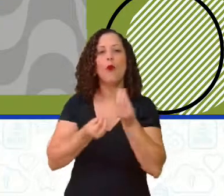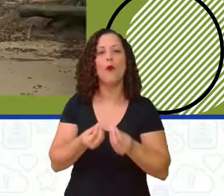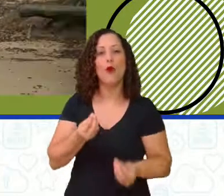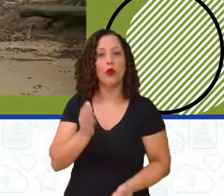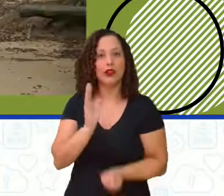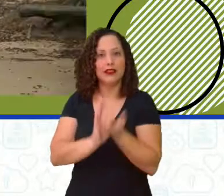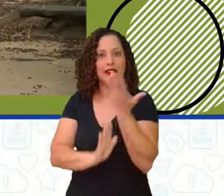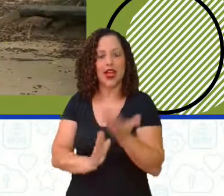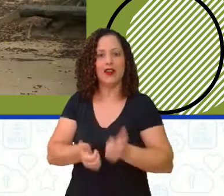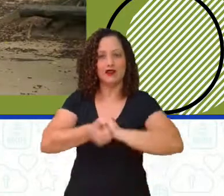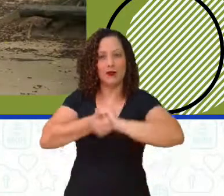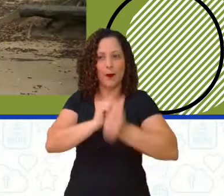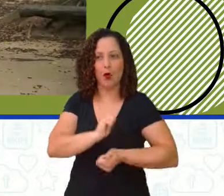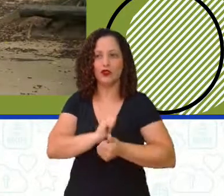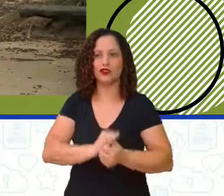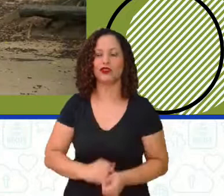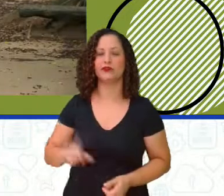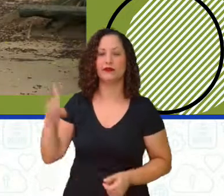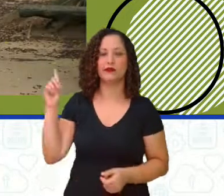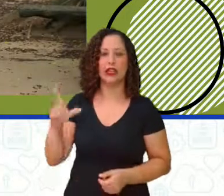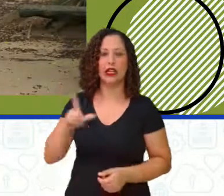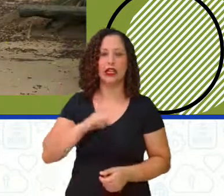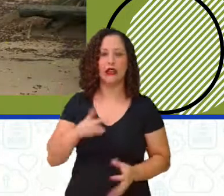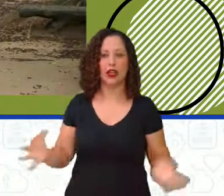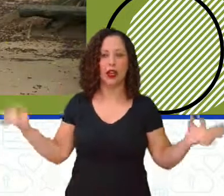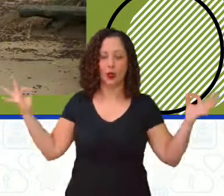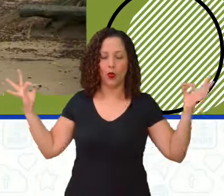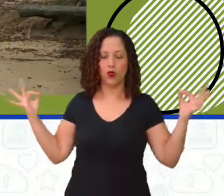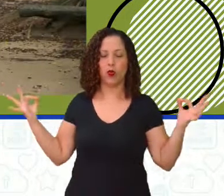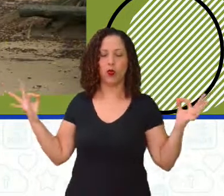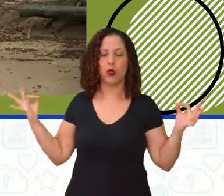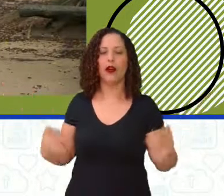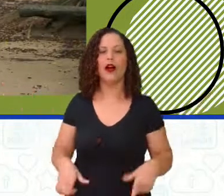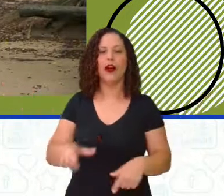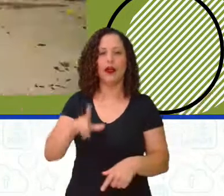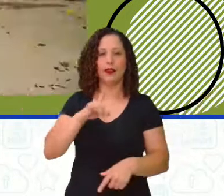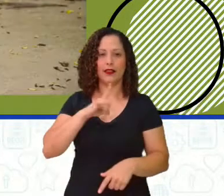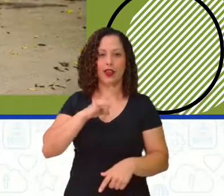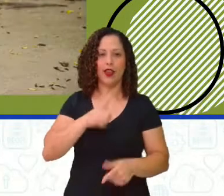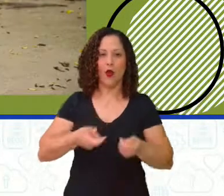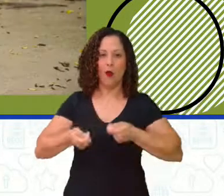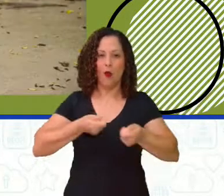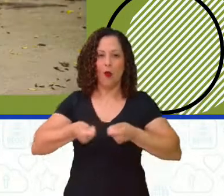esporte. Autocontrole, elevação espiritual,